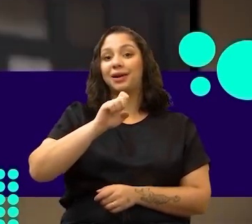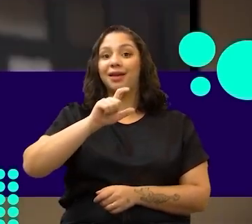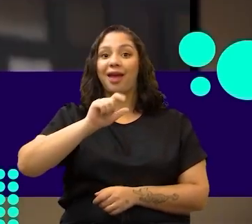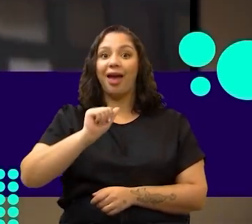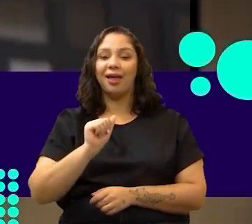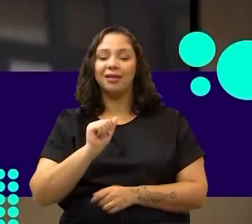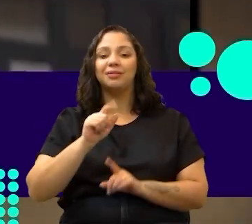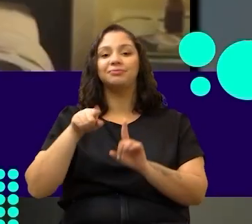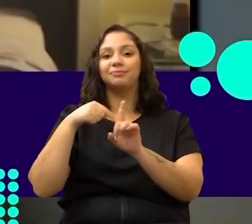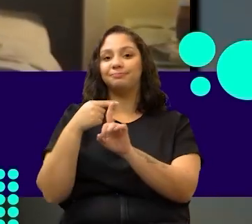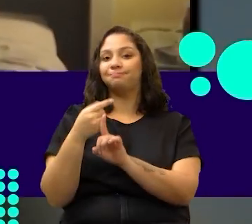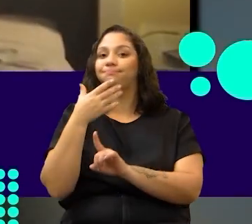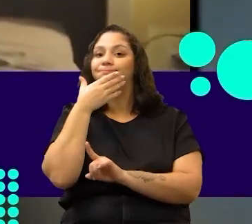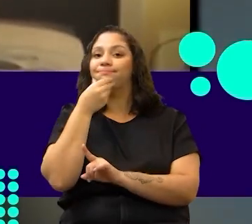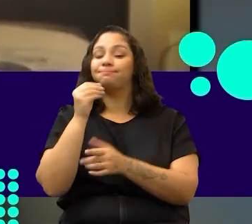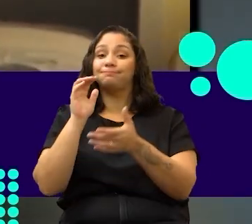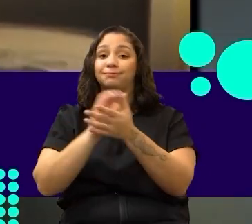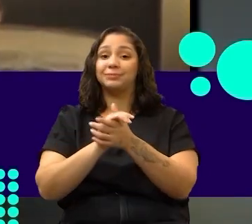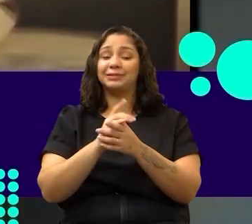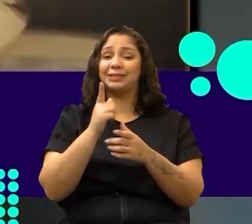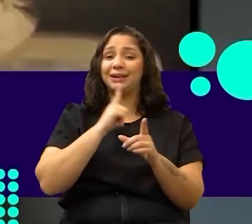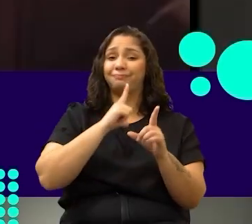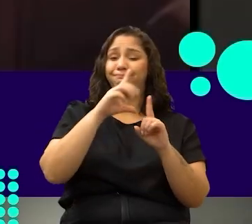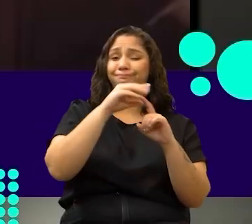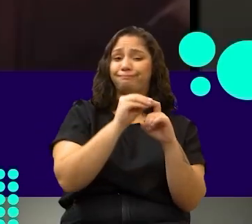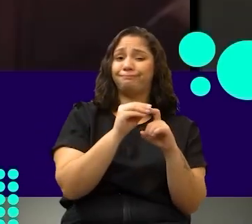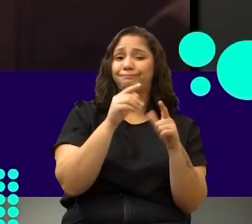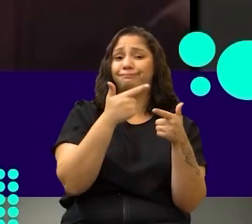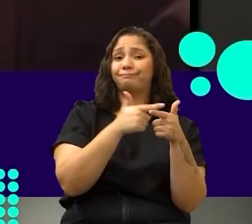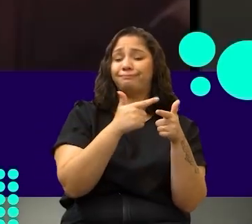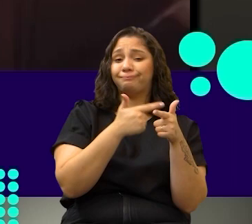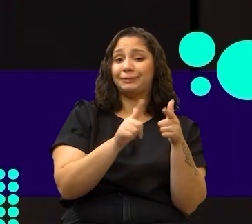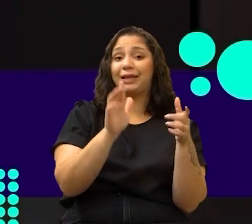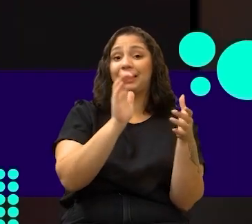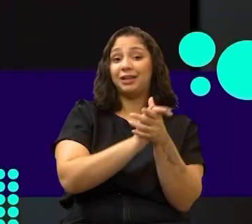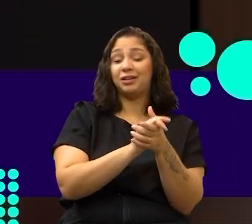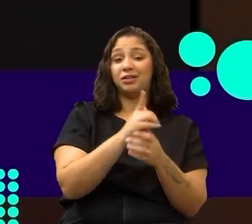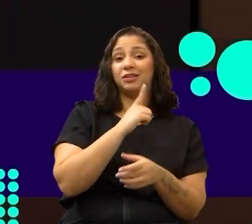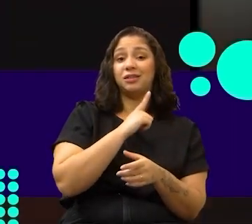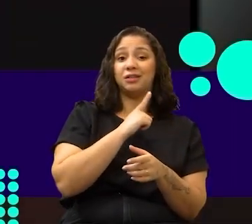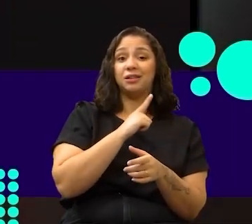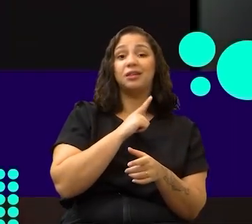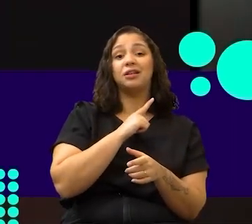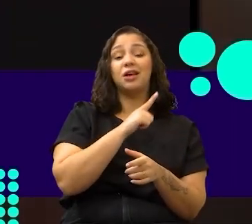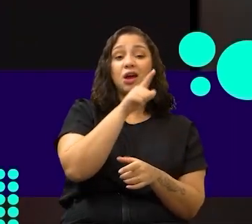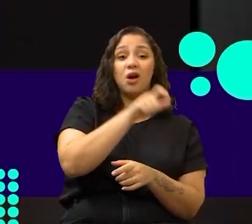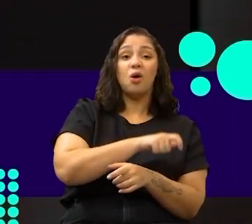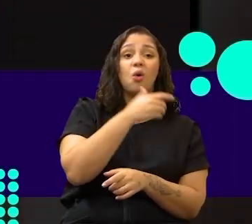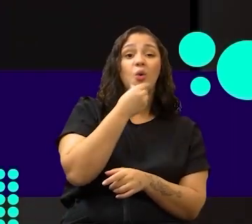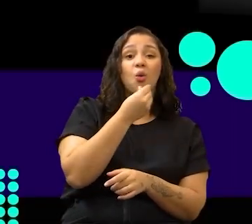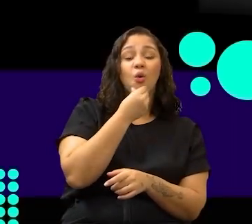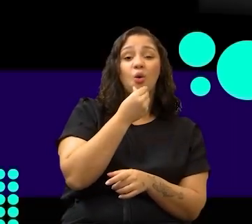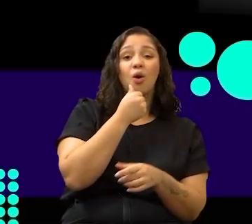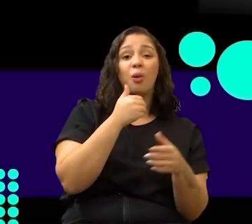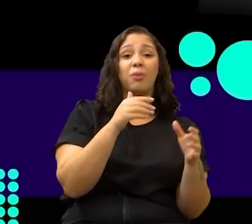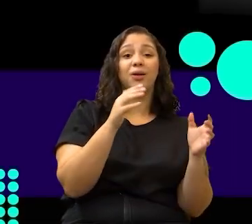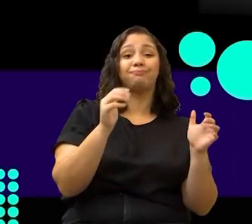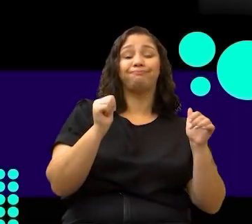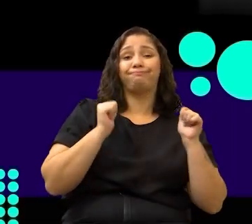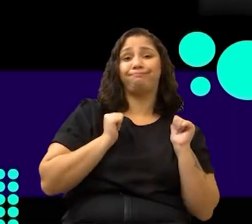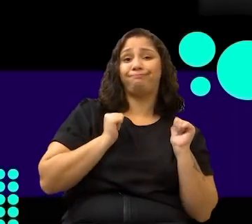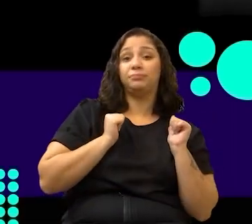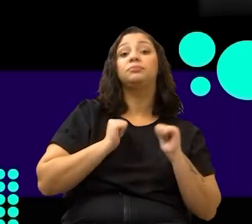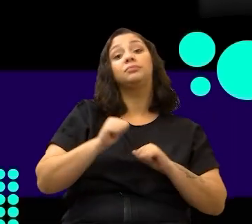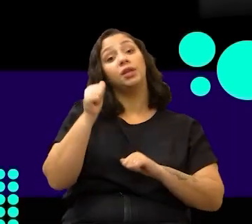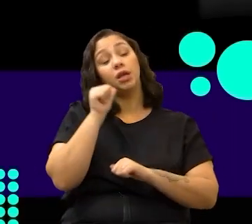vivem uma crise no relacionamento. Ele está desempregado e ela tem um bom emprego, que ajuda no sustento da casa, mas